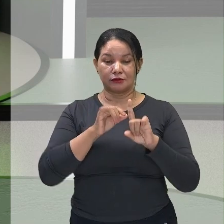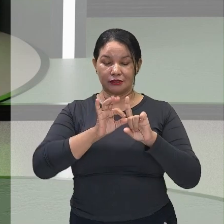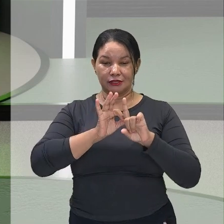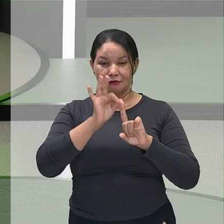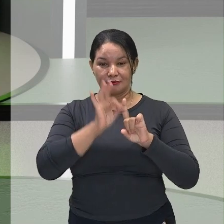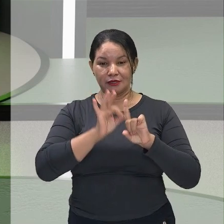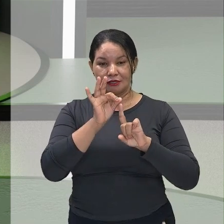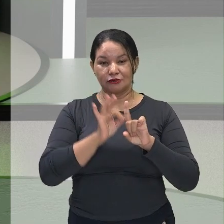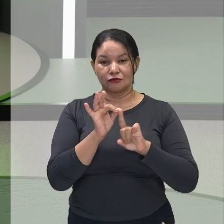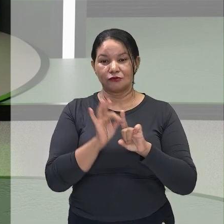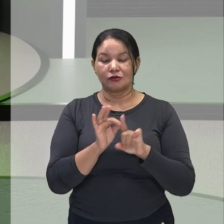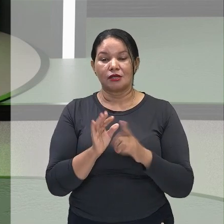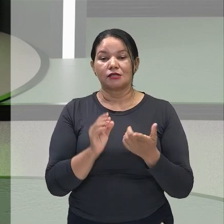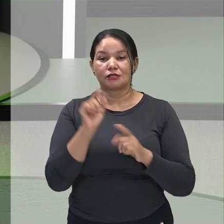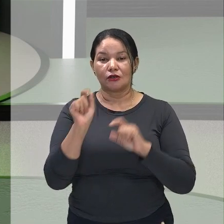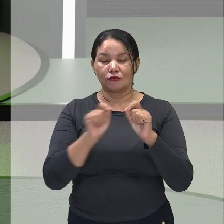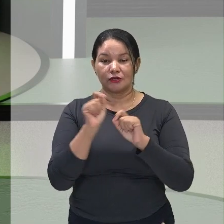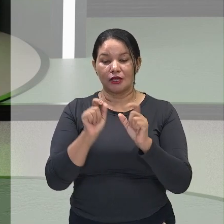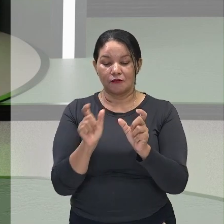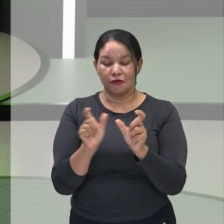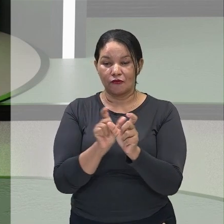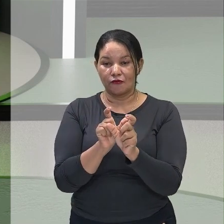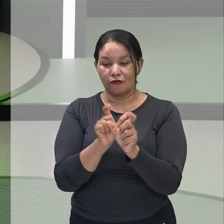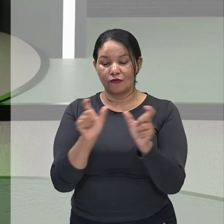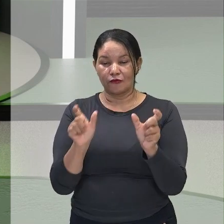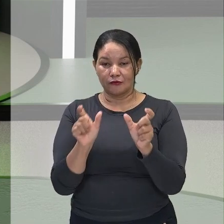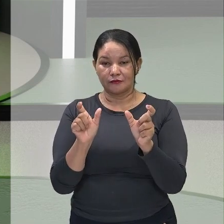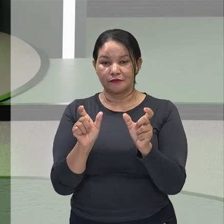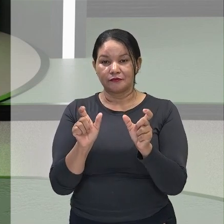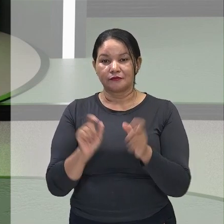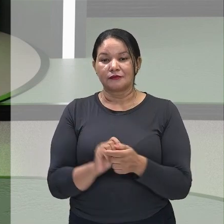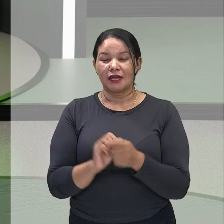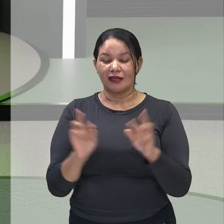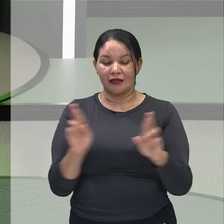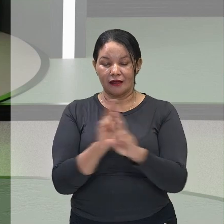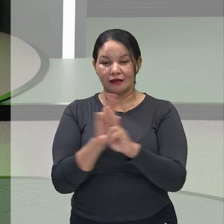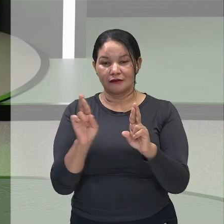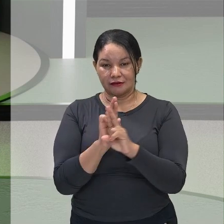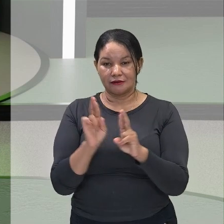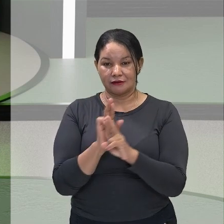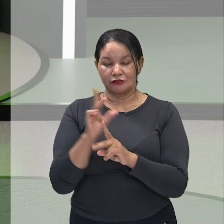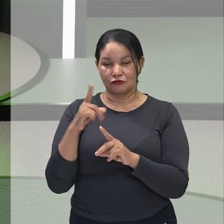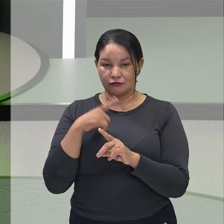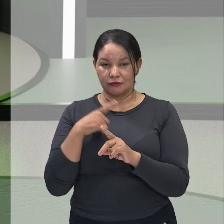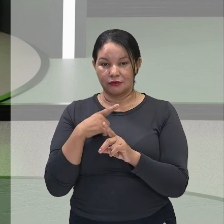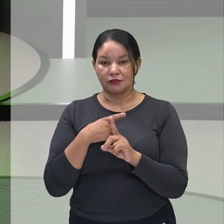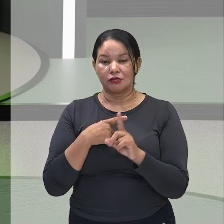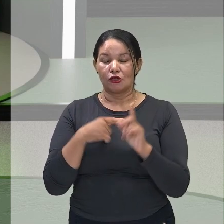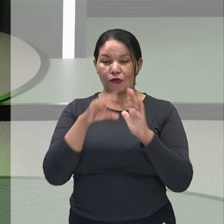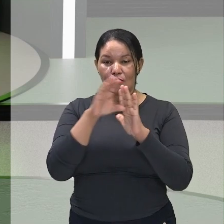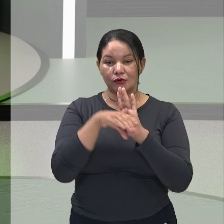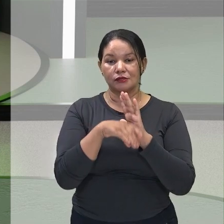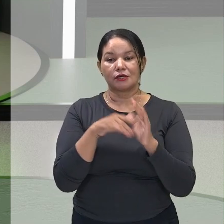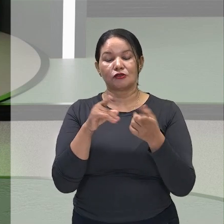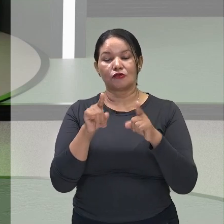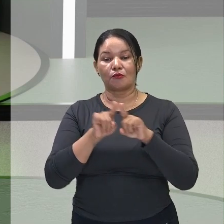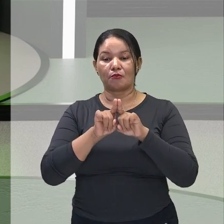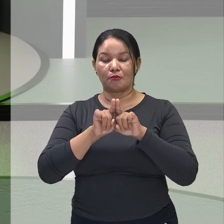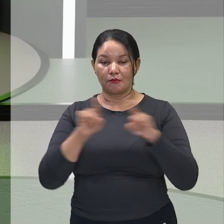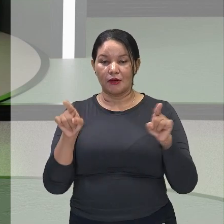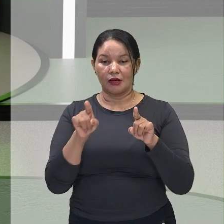como sinônimos. Por mais que exista uma relação entre esses conceitos, eles